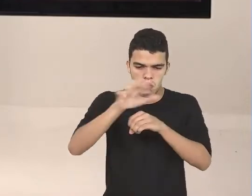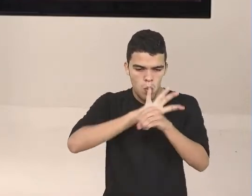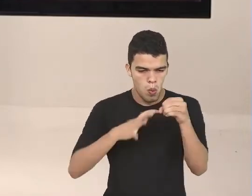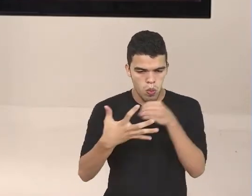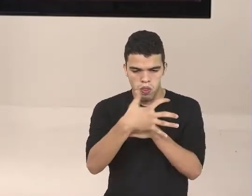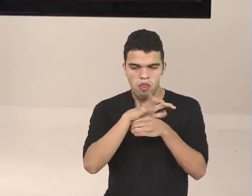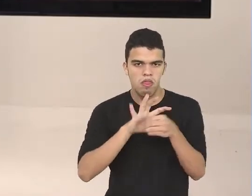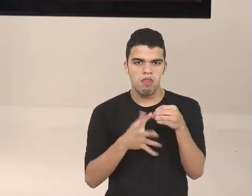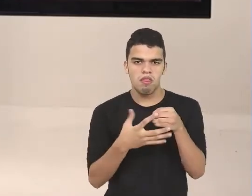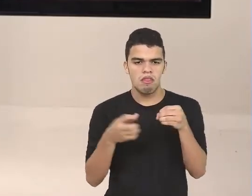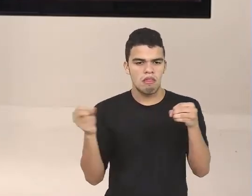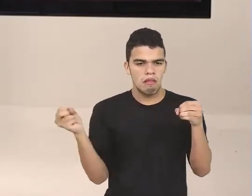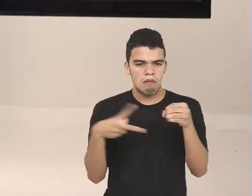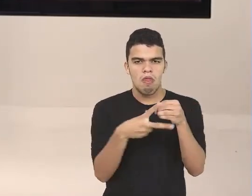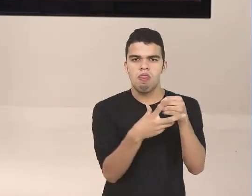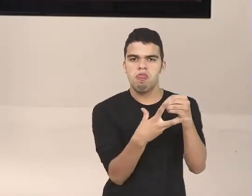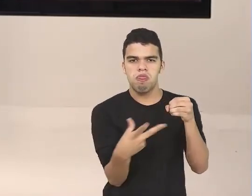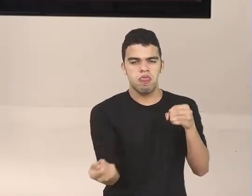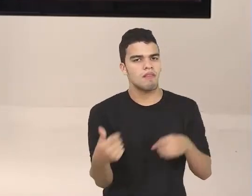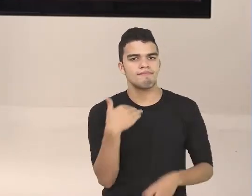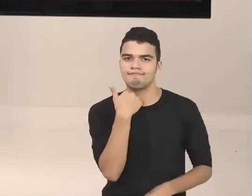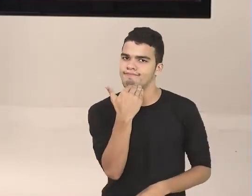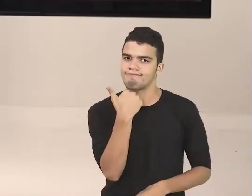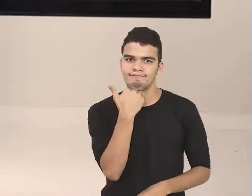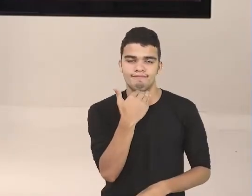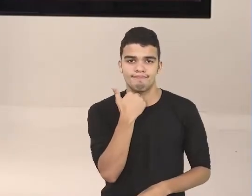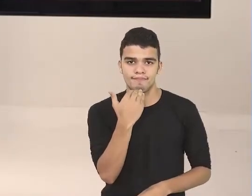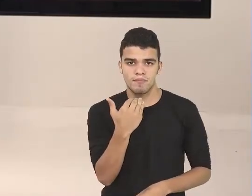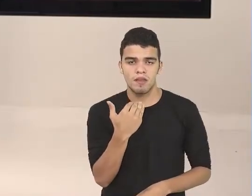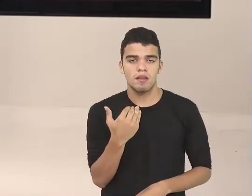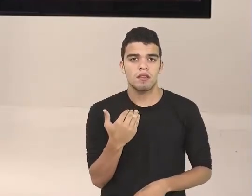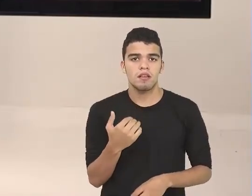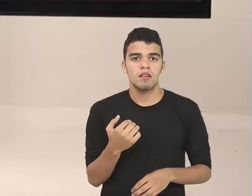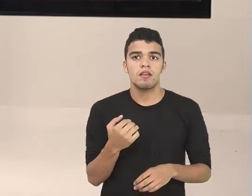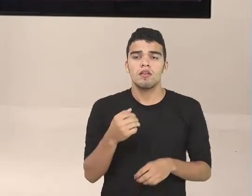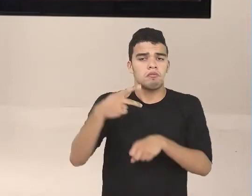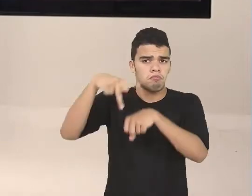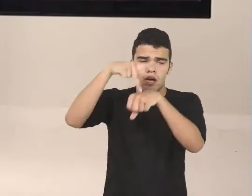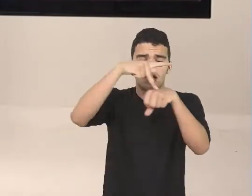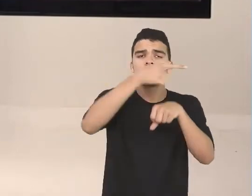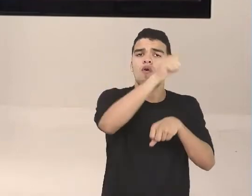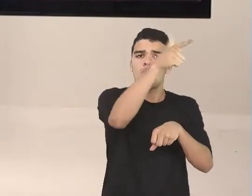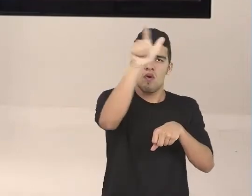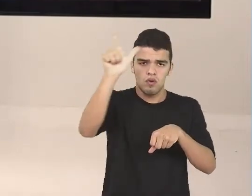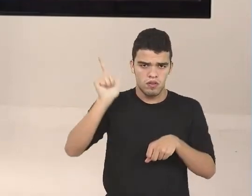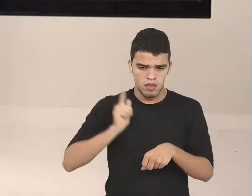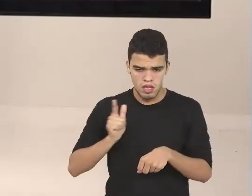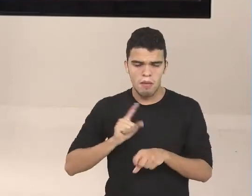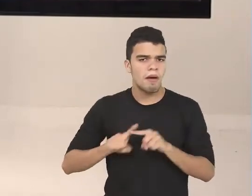para limpeza, ele é o mais recomendado para que a gente utilize para matar o vírus, tá?